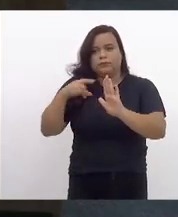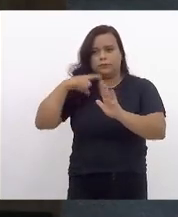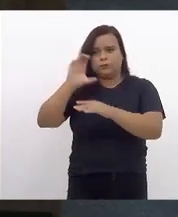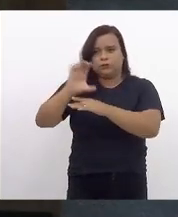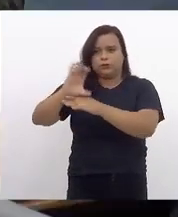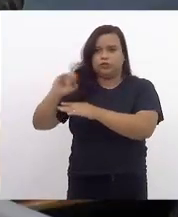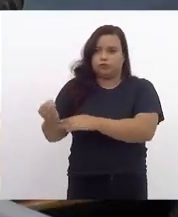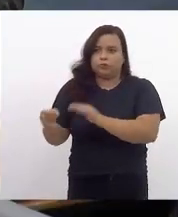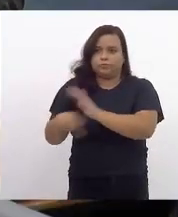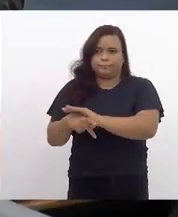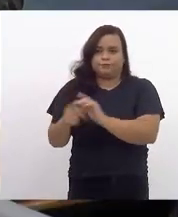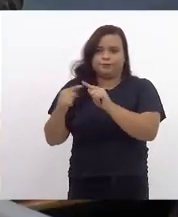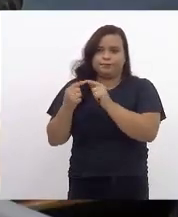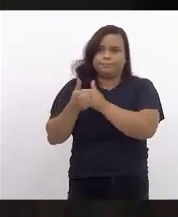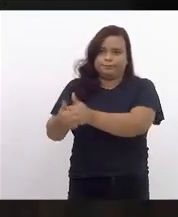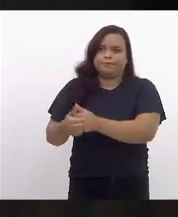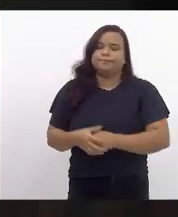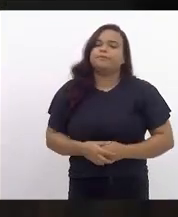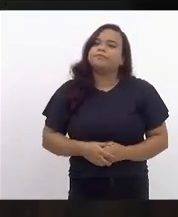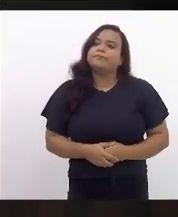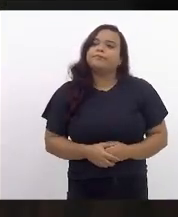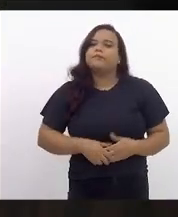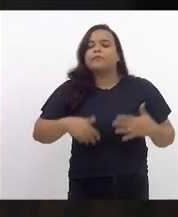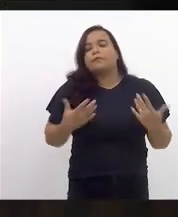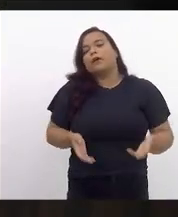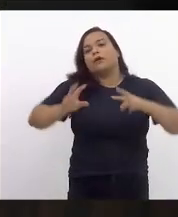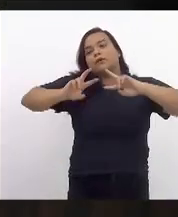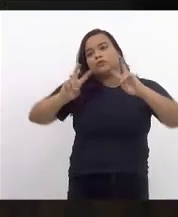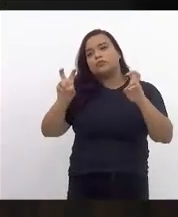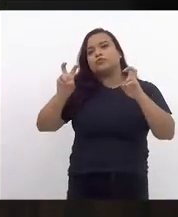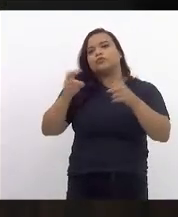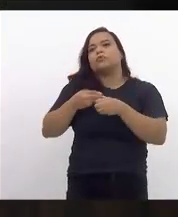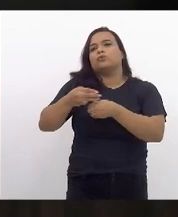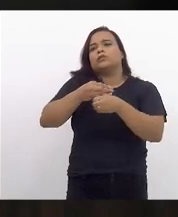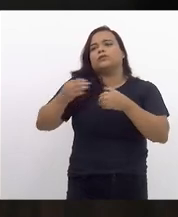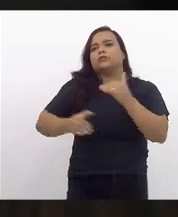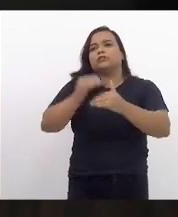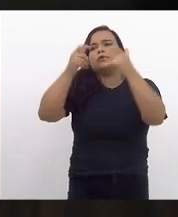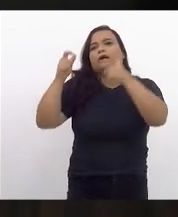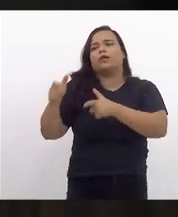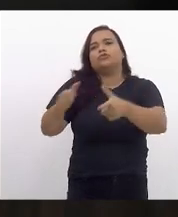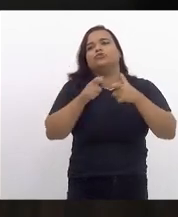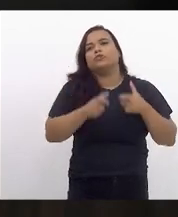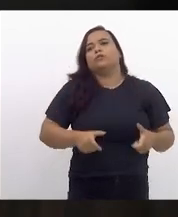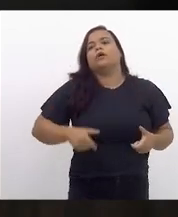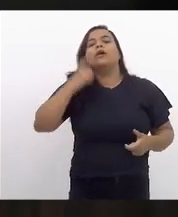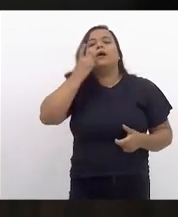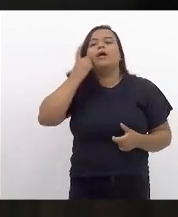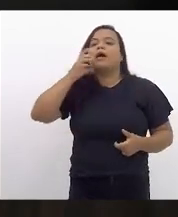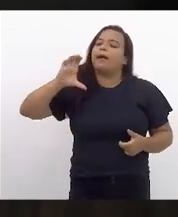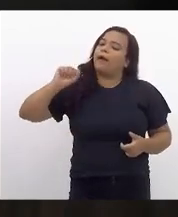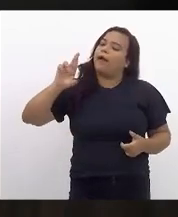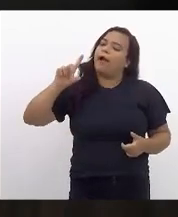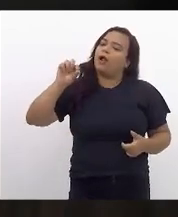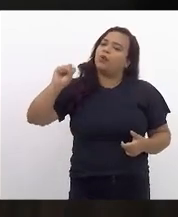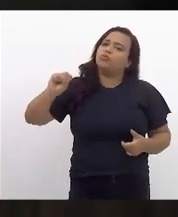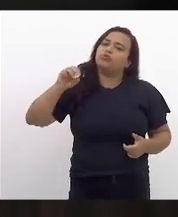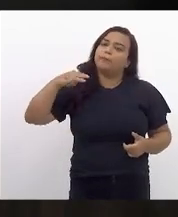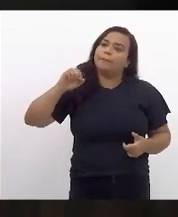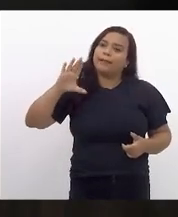CCJ. Pela Comissão de Assuntos Municipais e Desenvolvimento Regional, deputado Carlos Macedo.